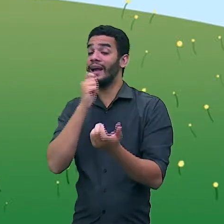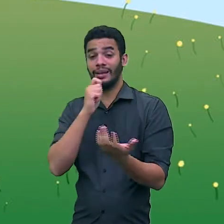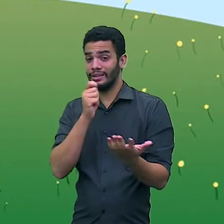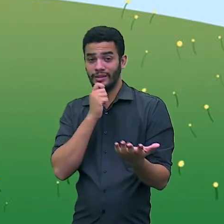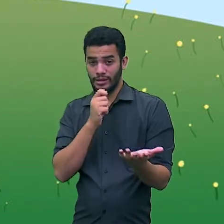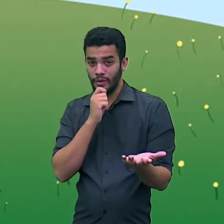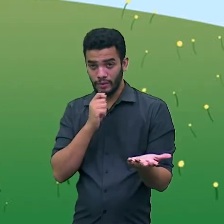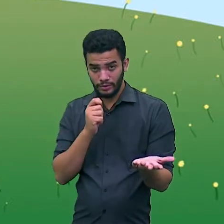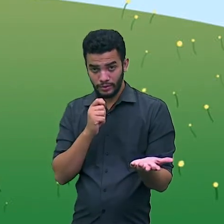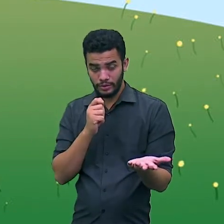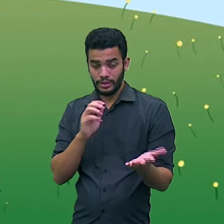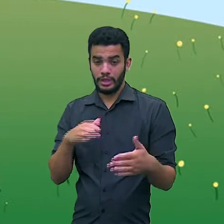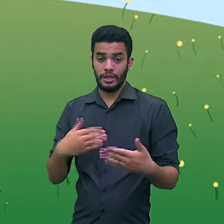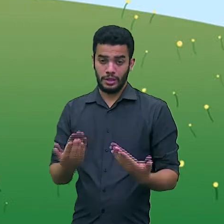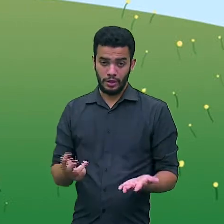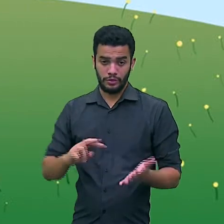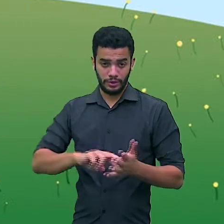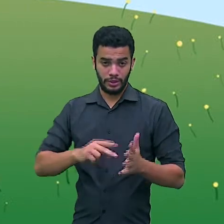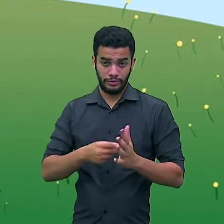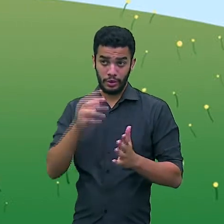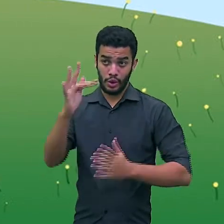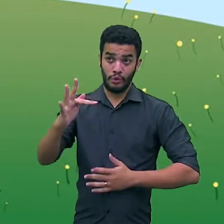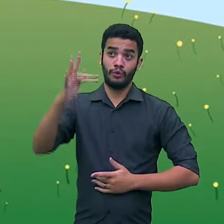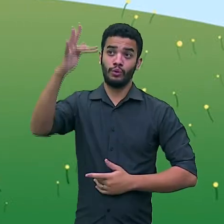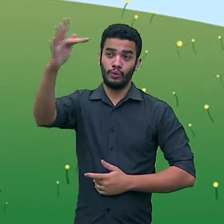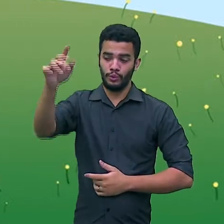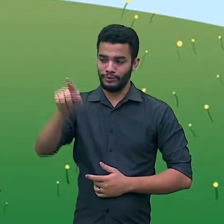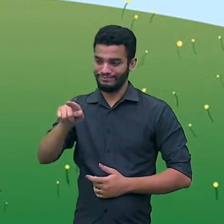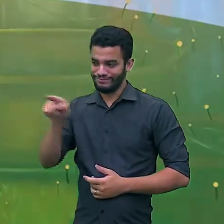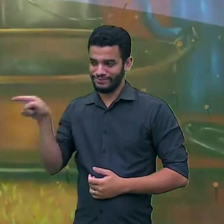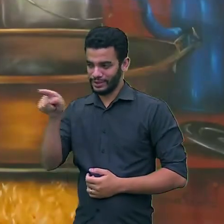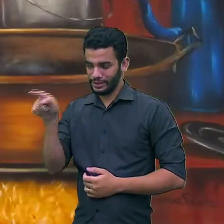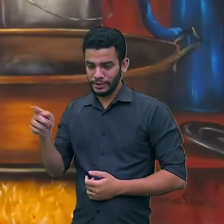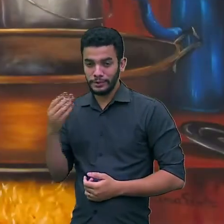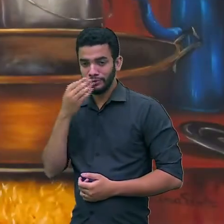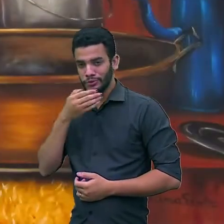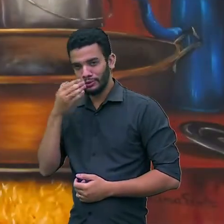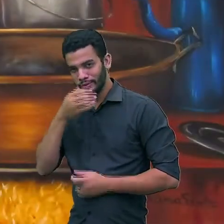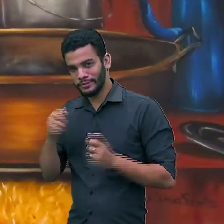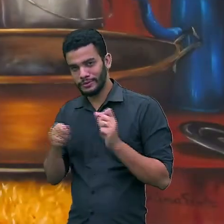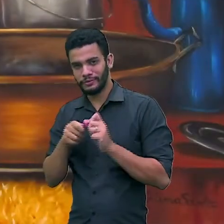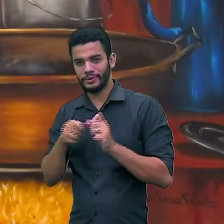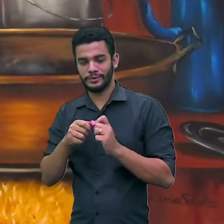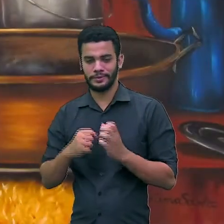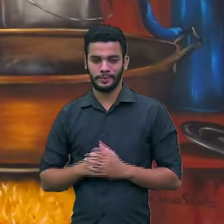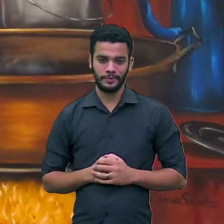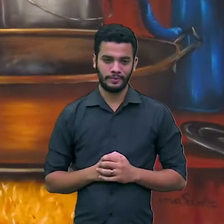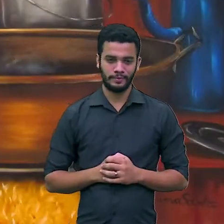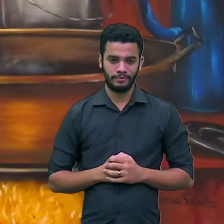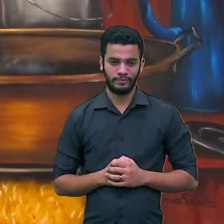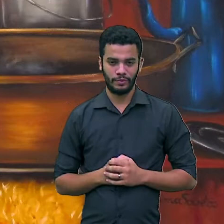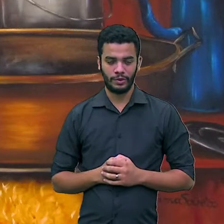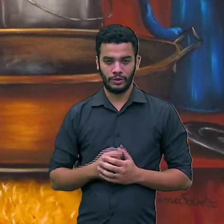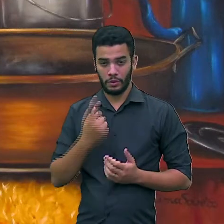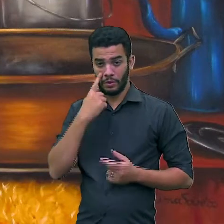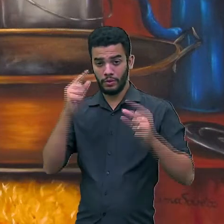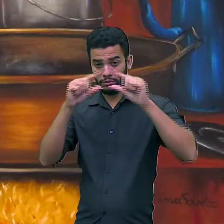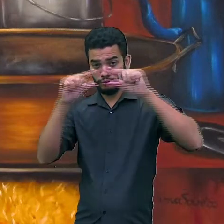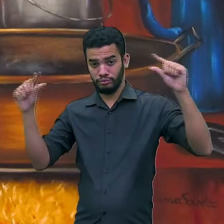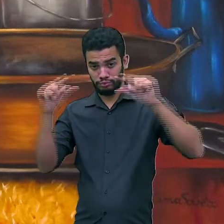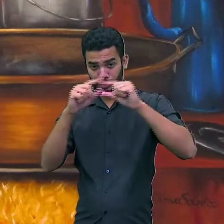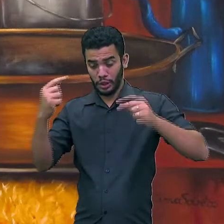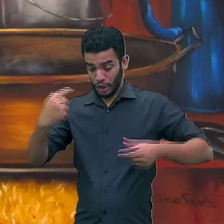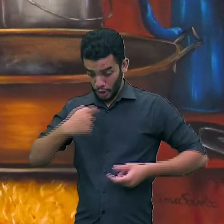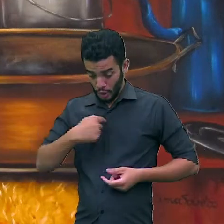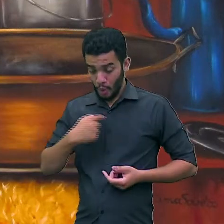Muito bem, farão ainda vai acontecer, né? Acontecerá. Vamos a mais uma. Estou fazendo